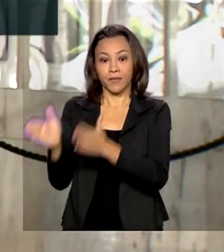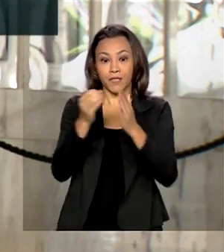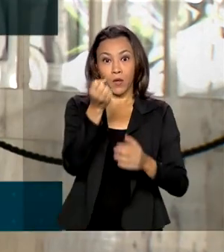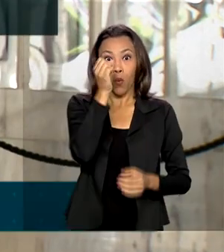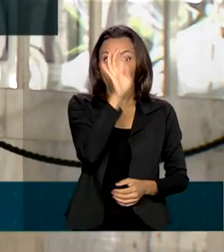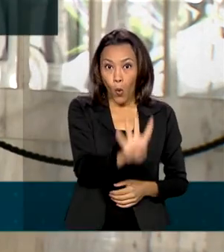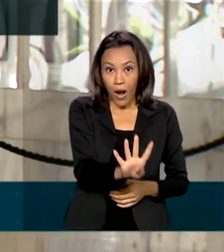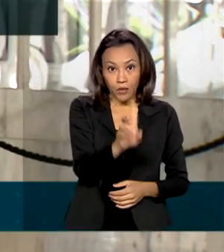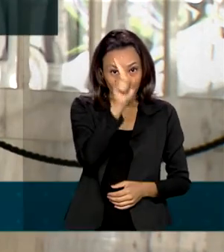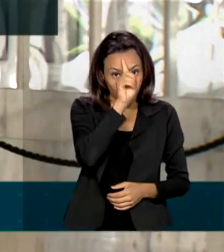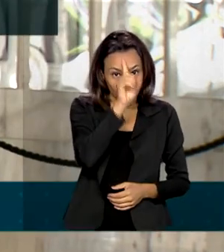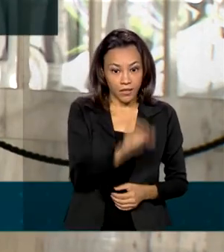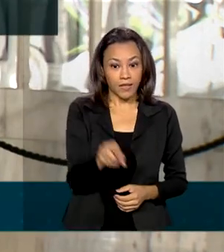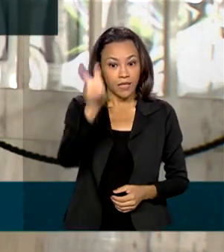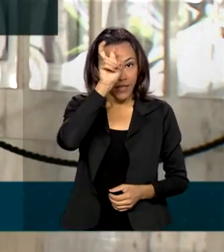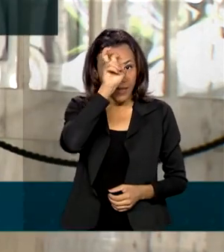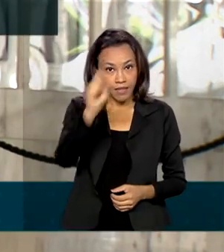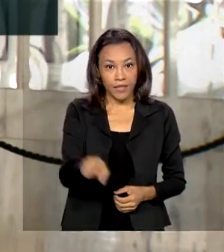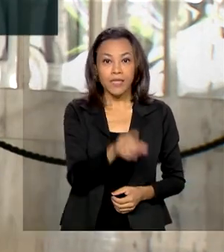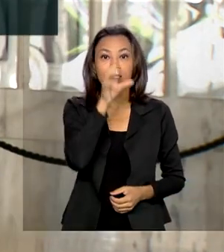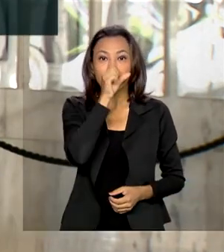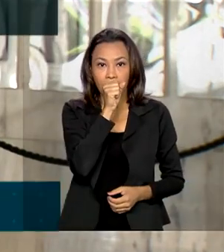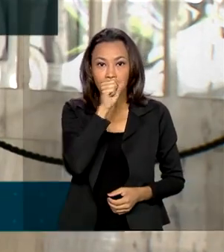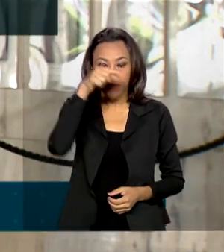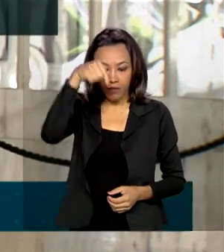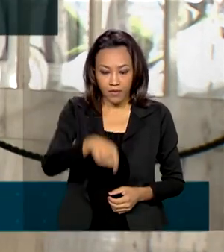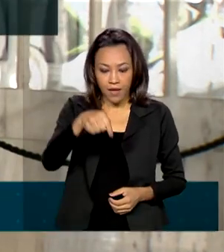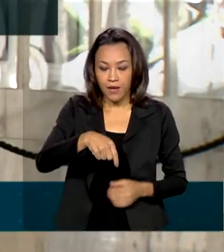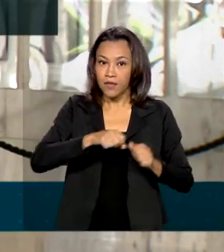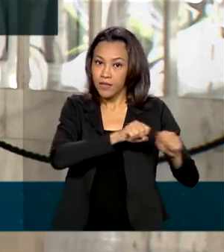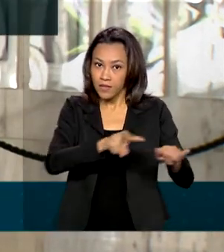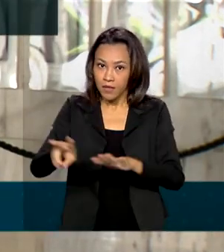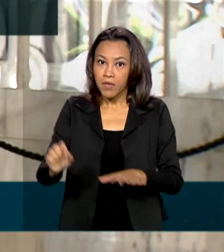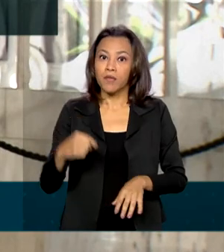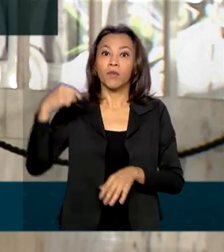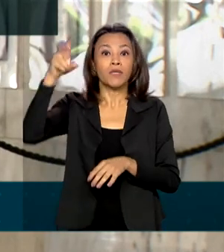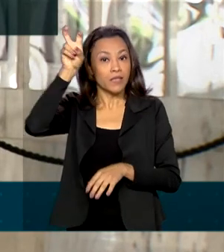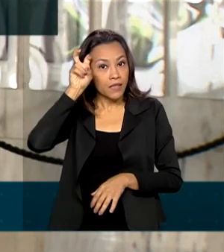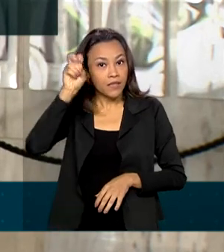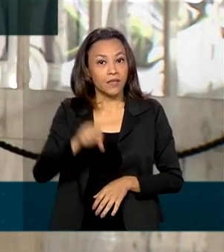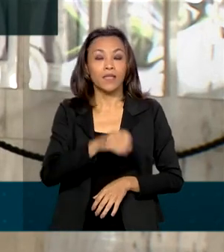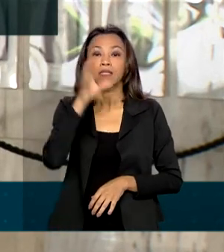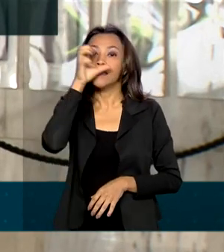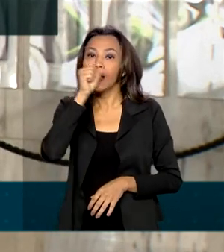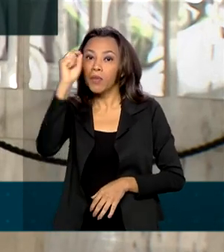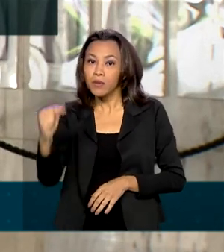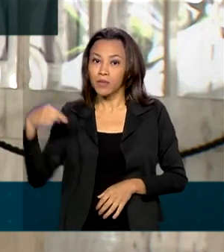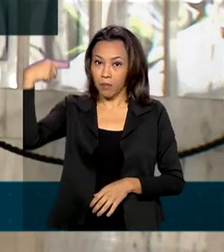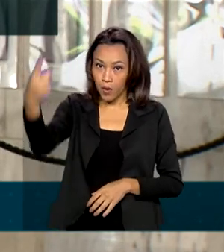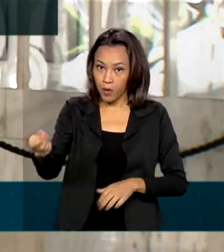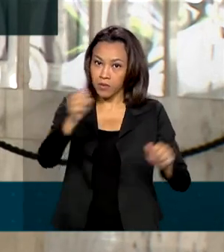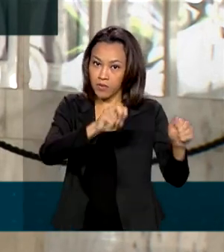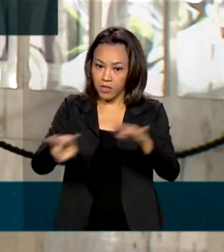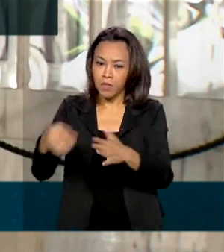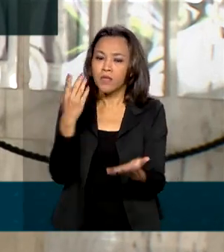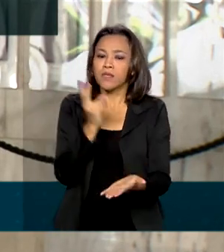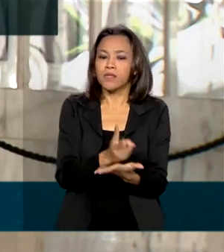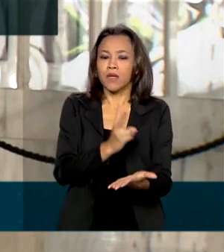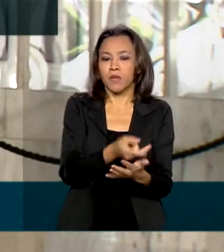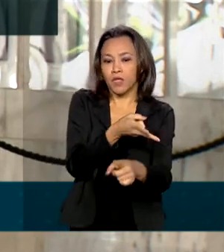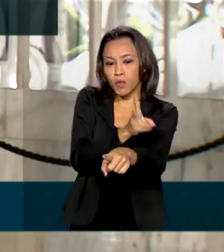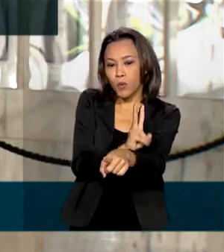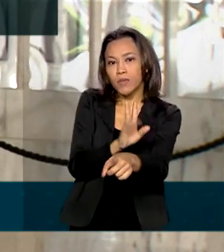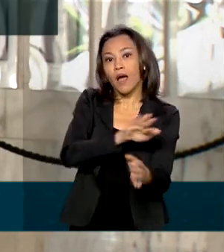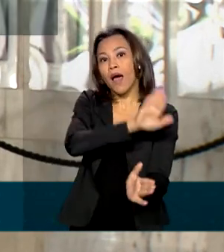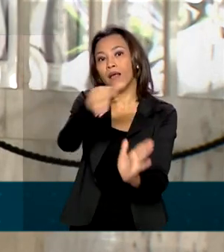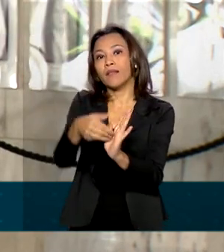de aulões, quinta-feira e sábado desta semana e quinta e sábado da semana que vem, sempre das